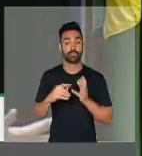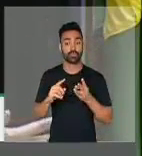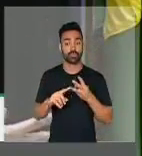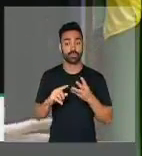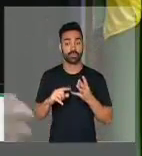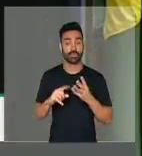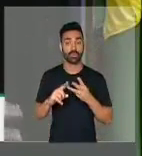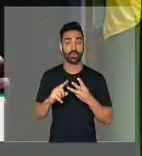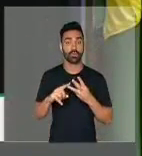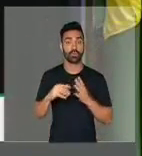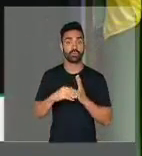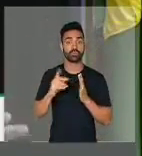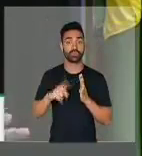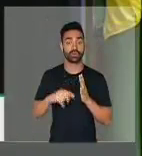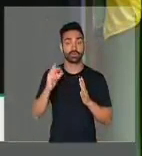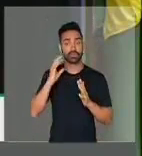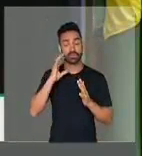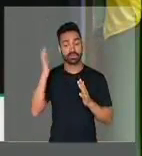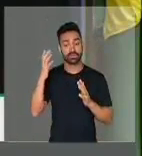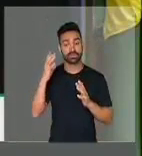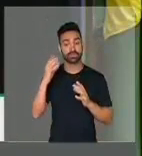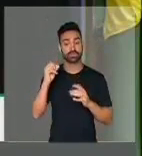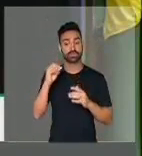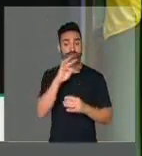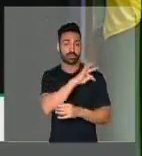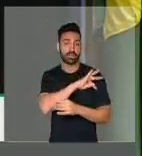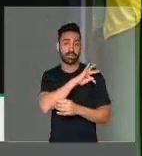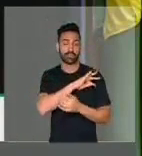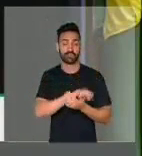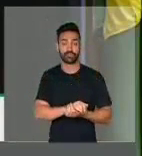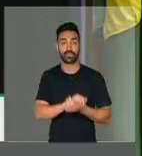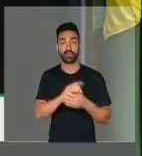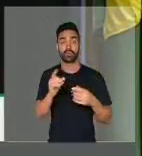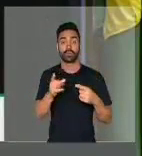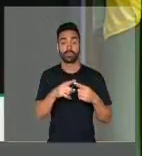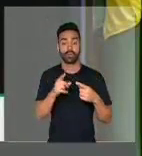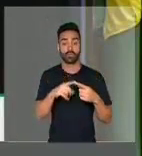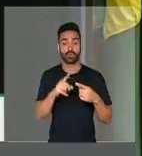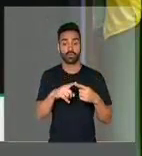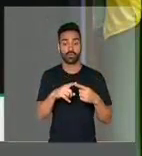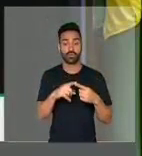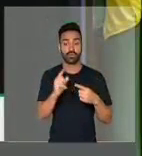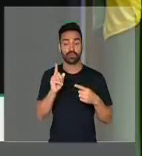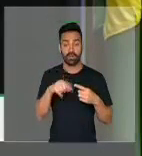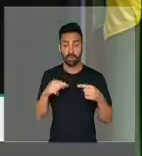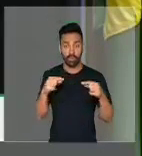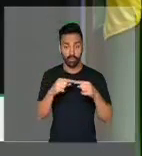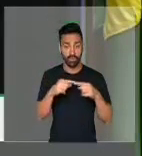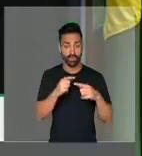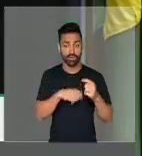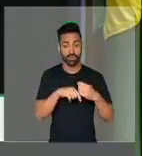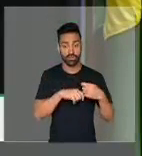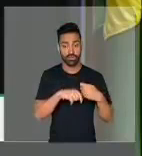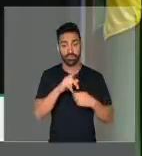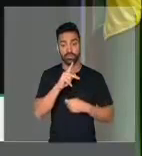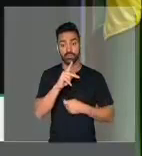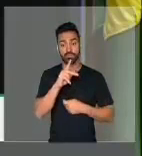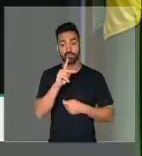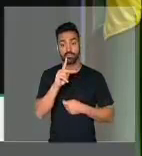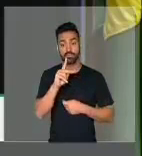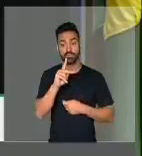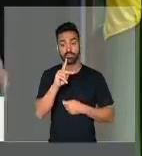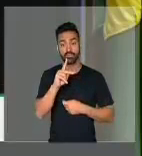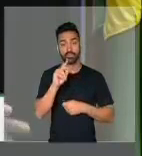decisão técnica. Então, vamos pegar só esses três argumentos. Primeiro argumento, faz parte do negócio da Petrobras o problema de fertilizante?